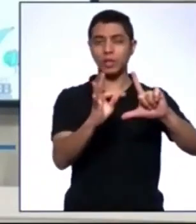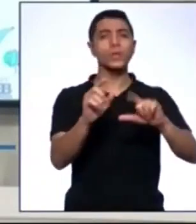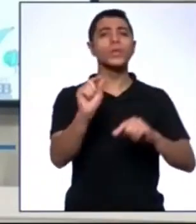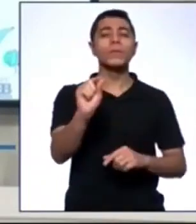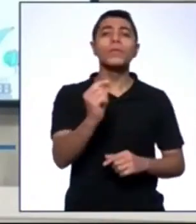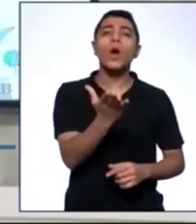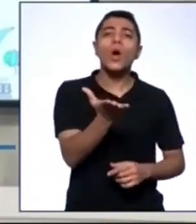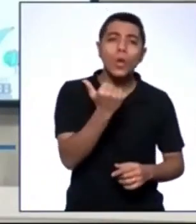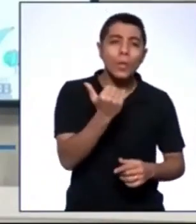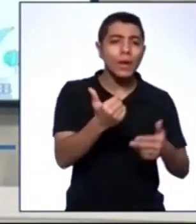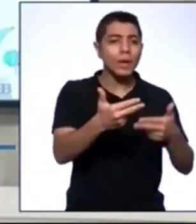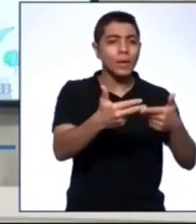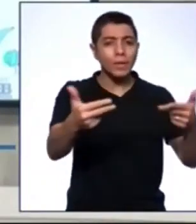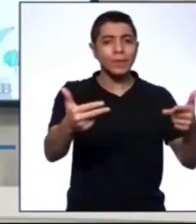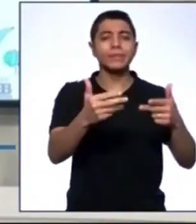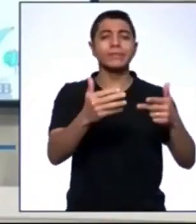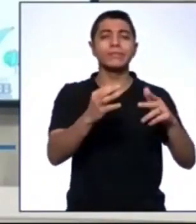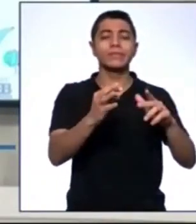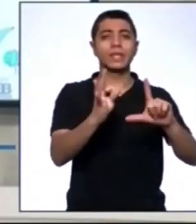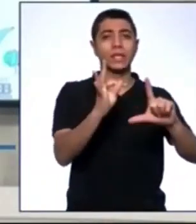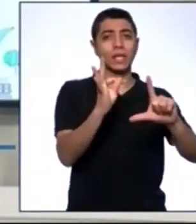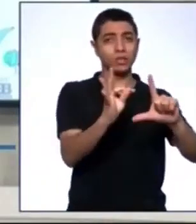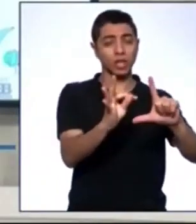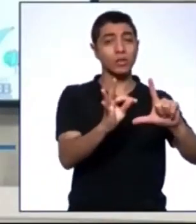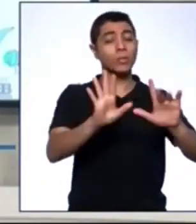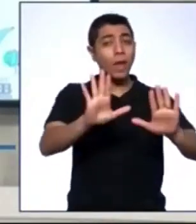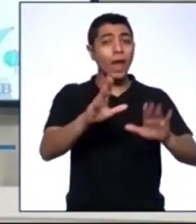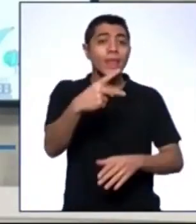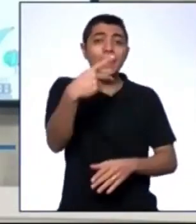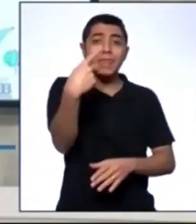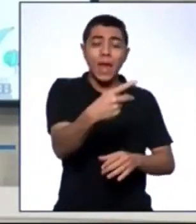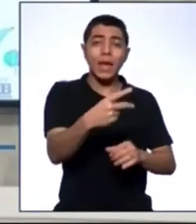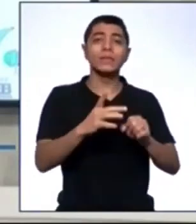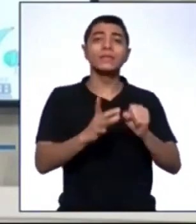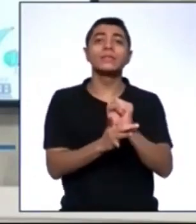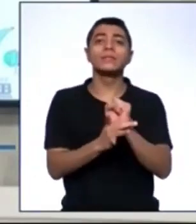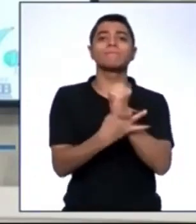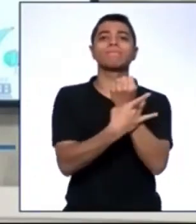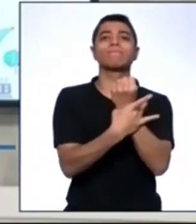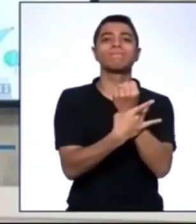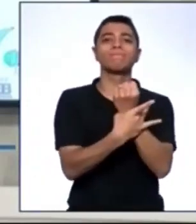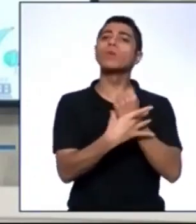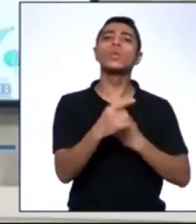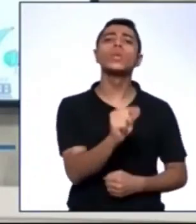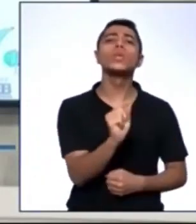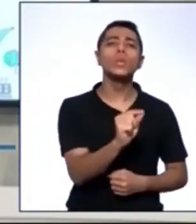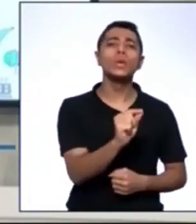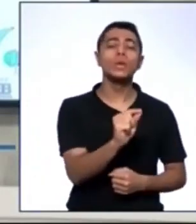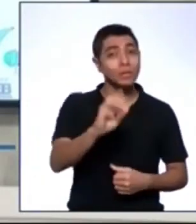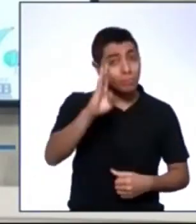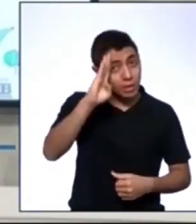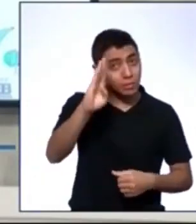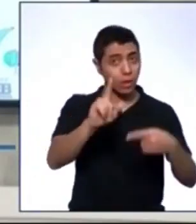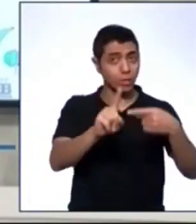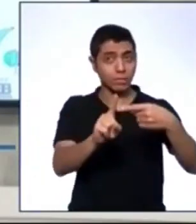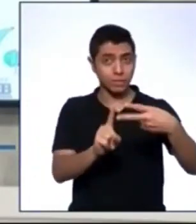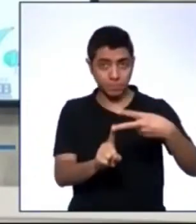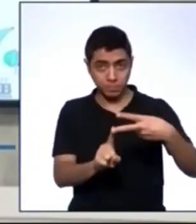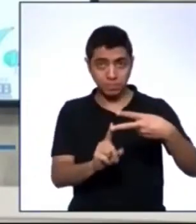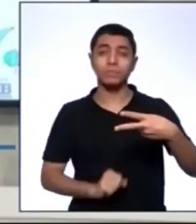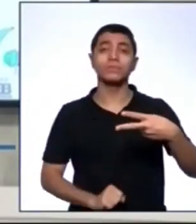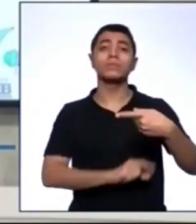organismos transgênicos têm, grau de segurança que eles têm, em dois aspectos principais. Primeiro, para